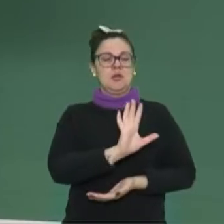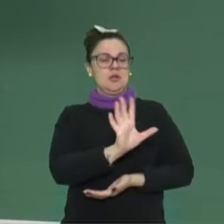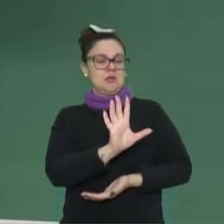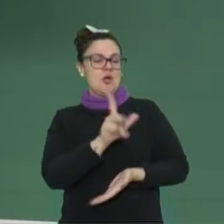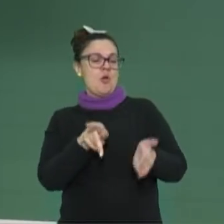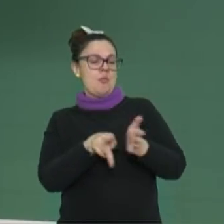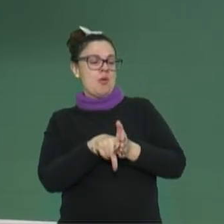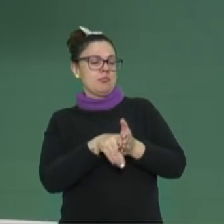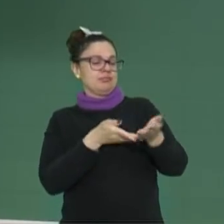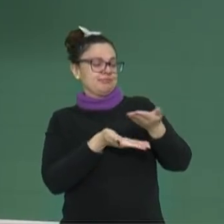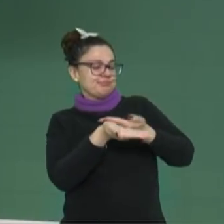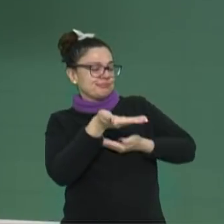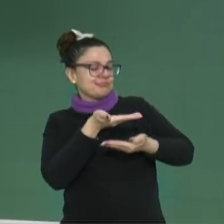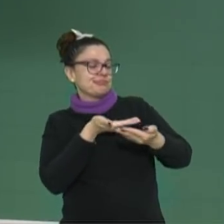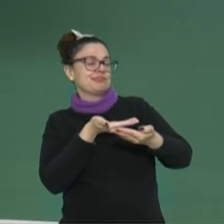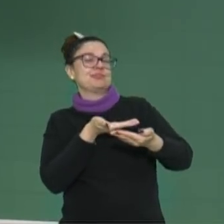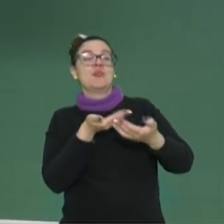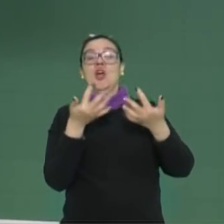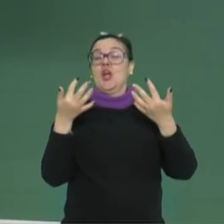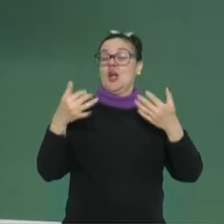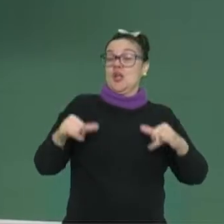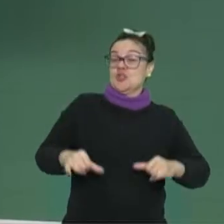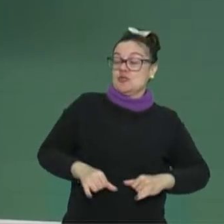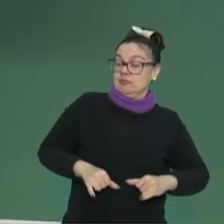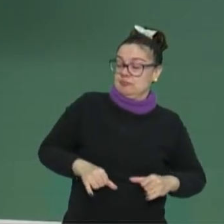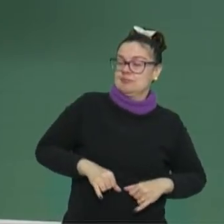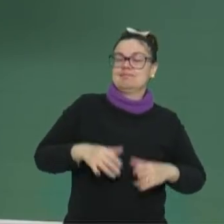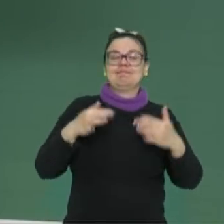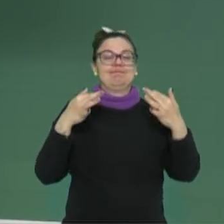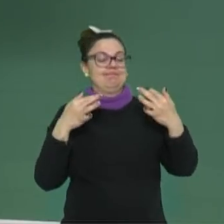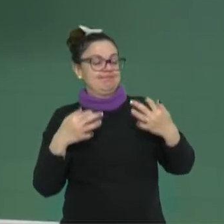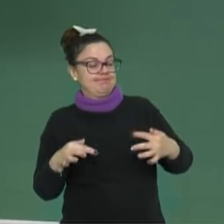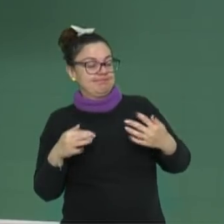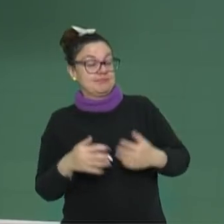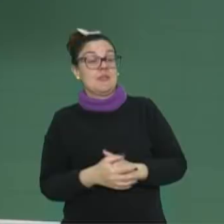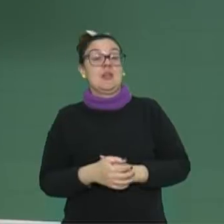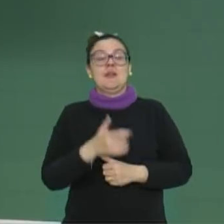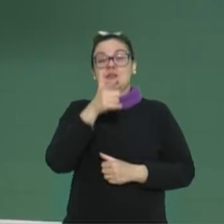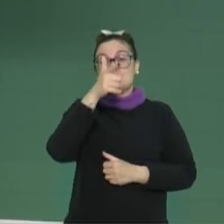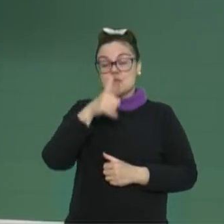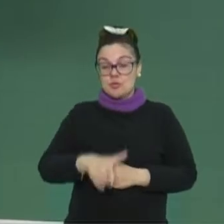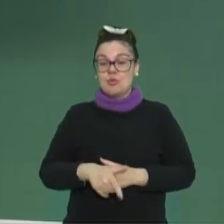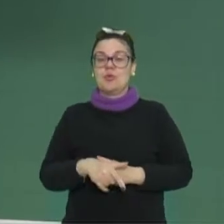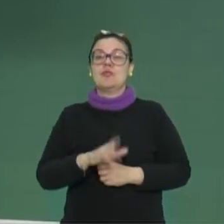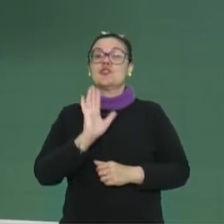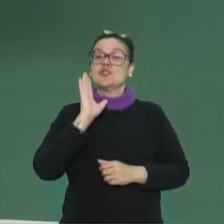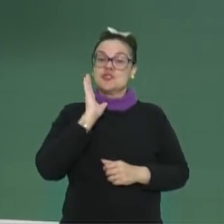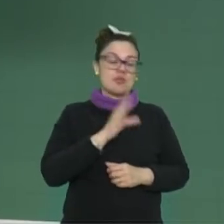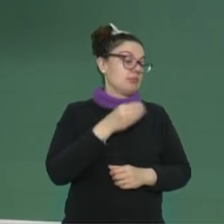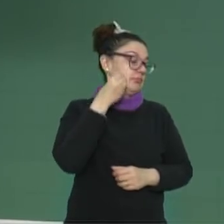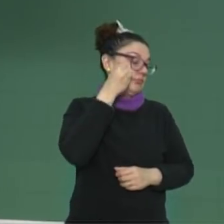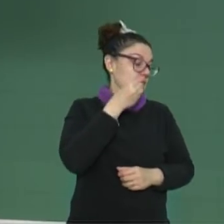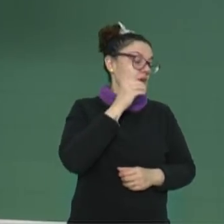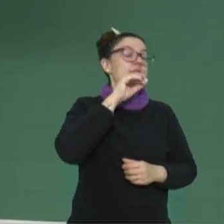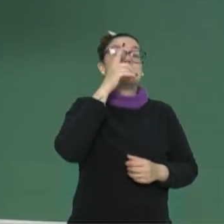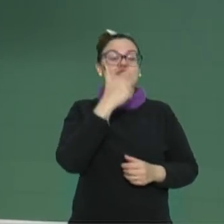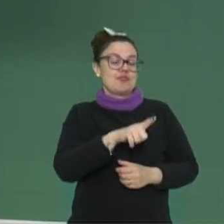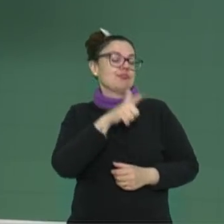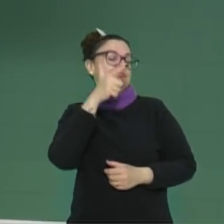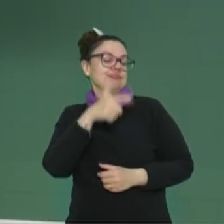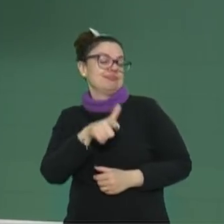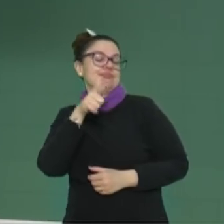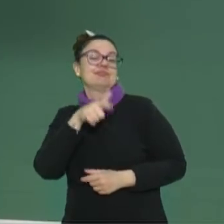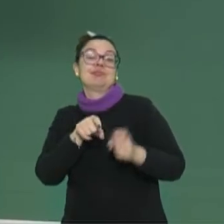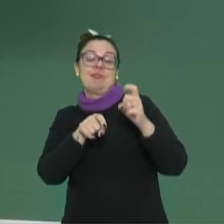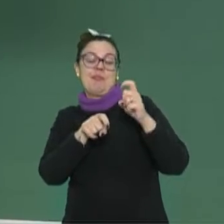a um tratamento extremamente doloroso uma outra vez, depois de ter feito, por exemplo, vários